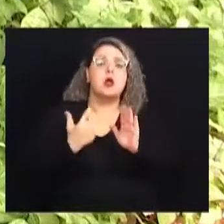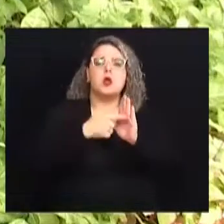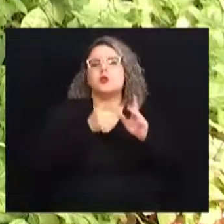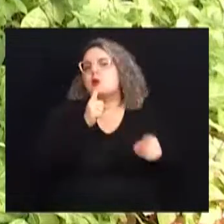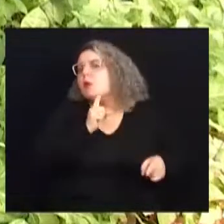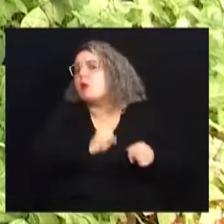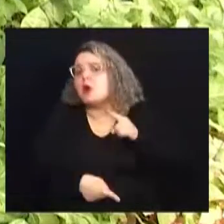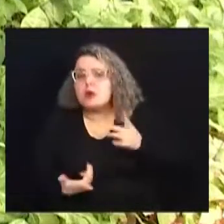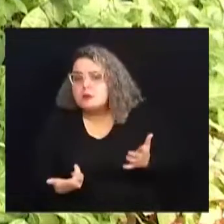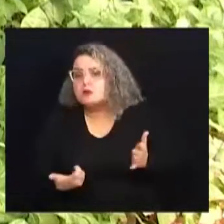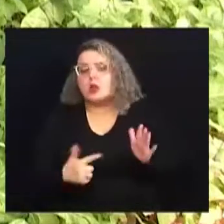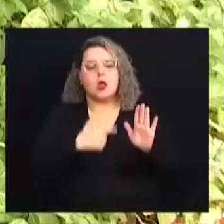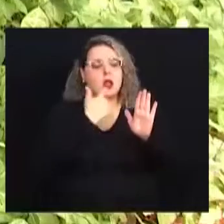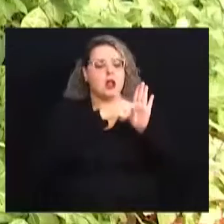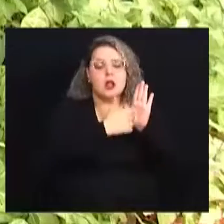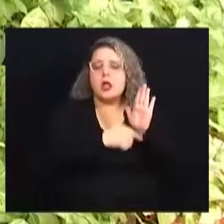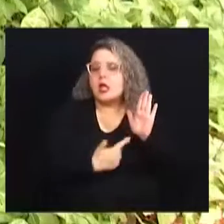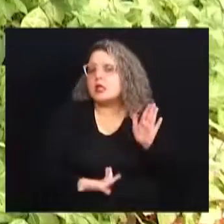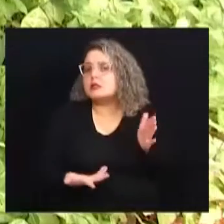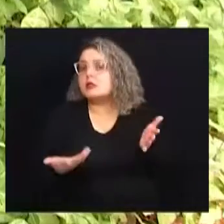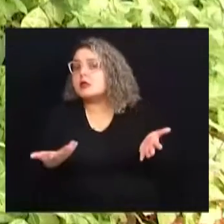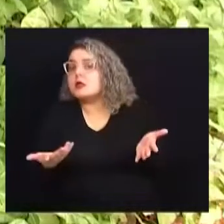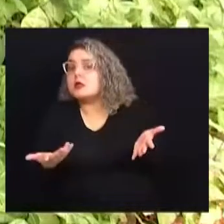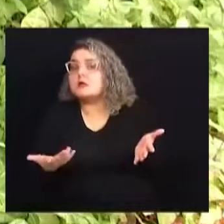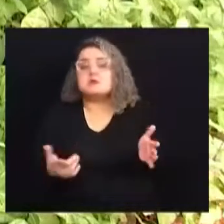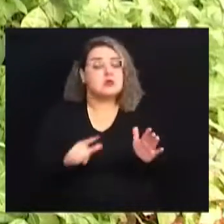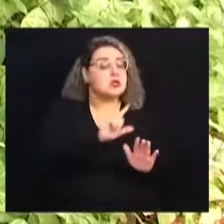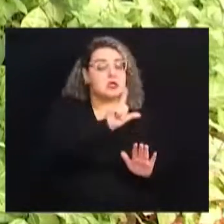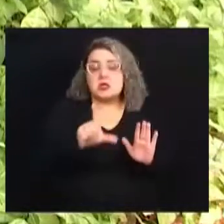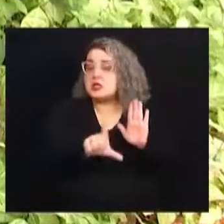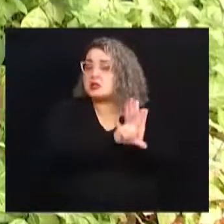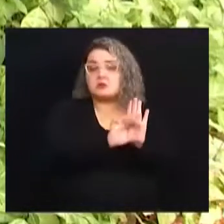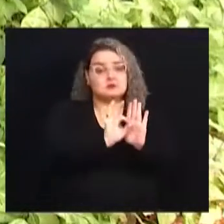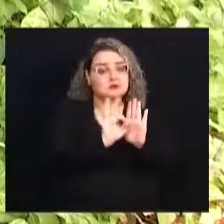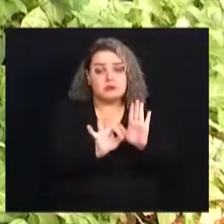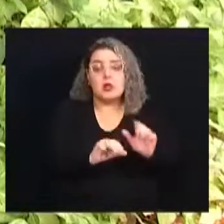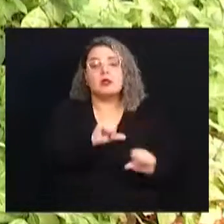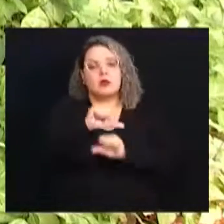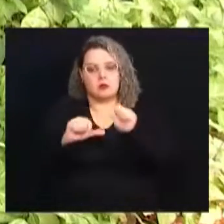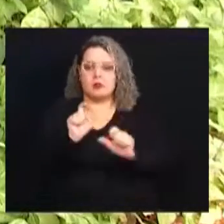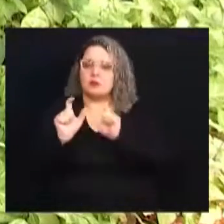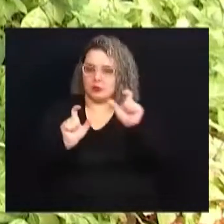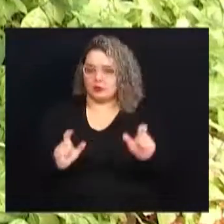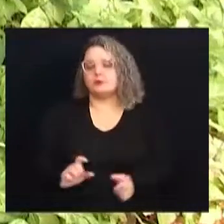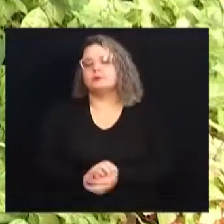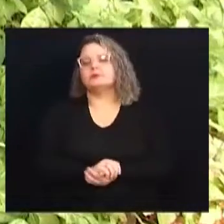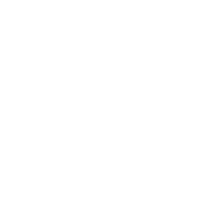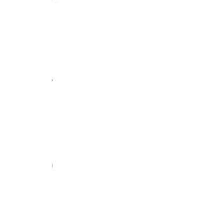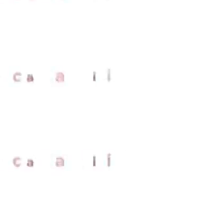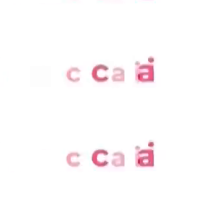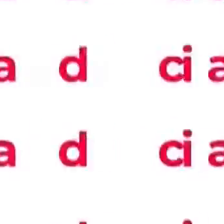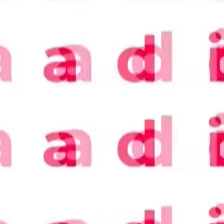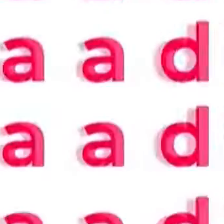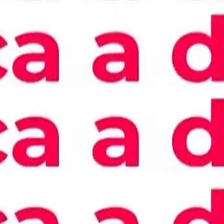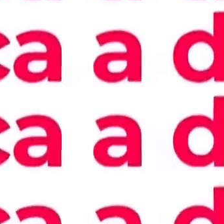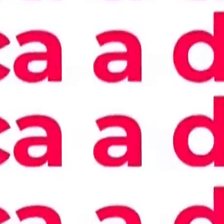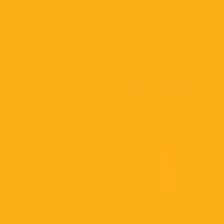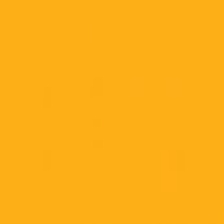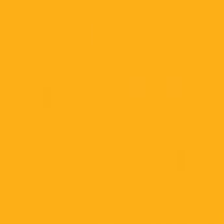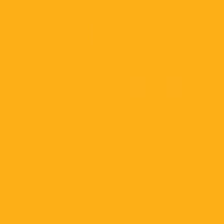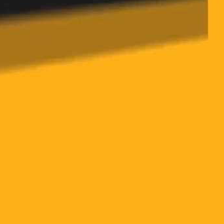negra por lista proibida, por lista ilícita, né? Então, trocar por essas palavras.